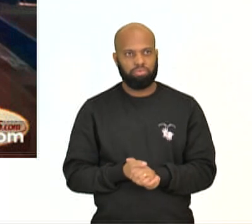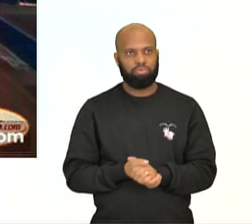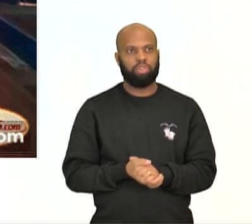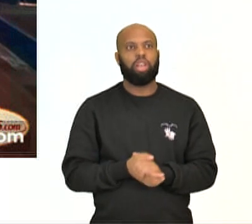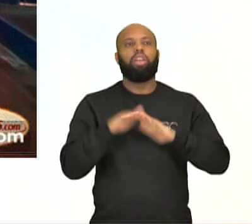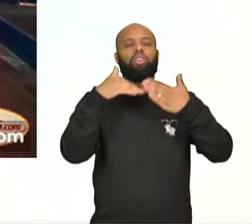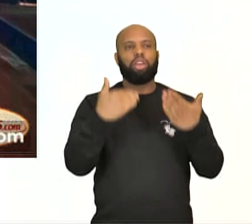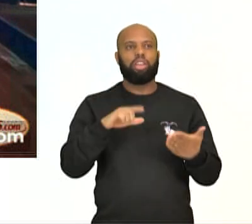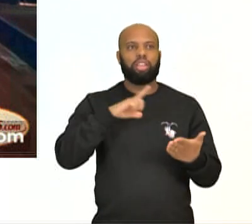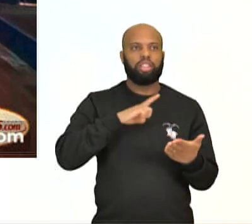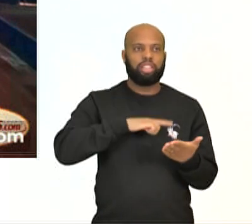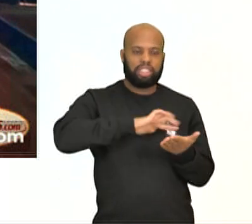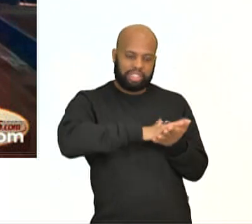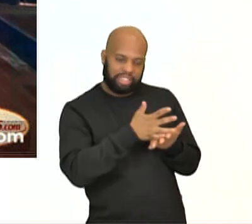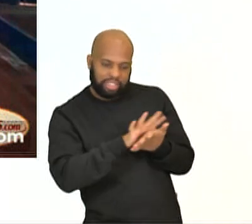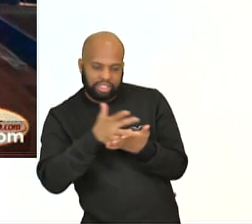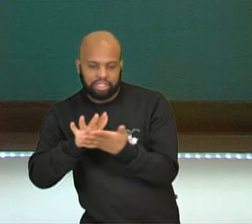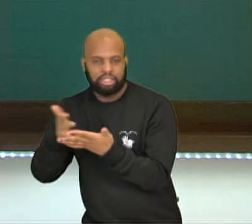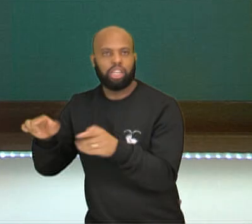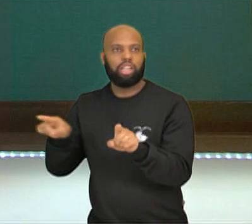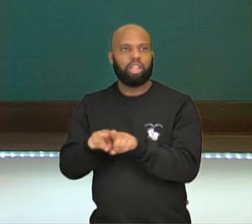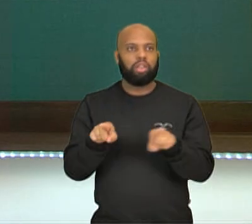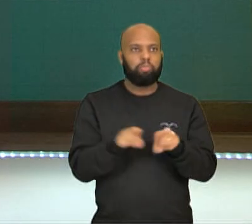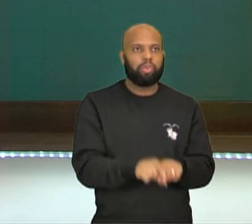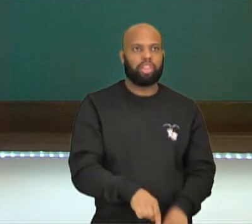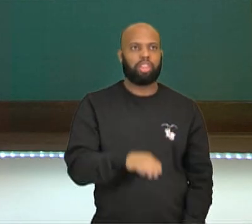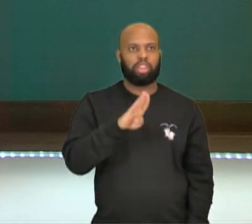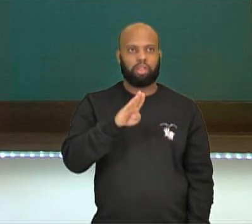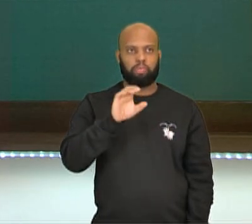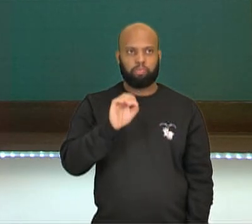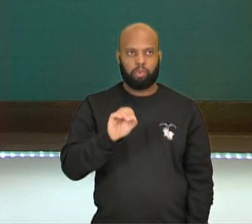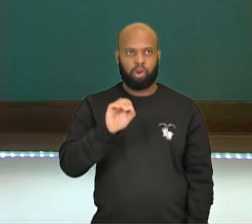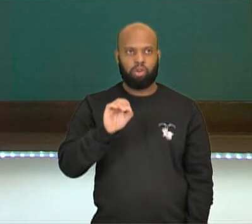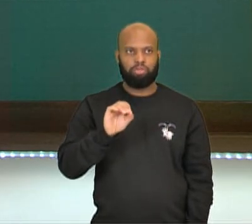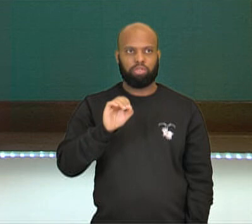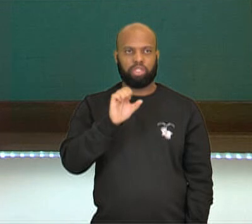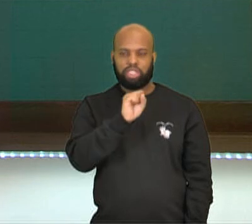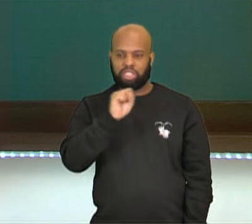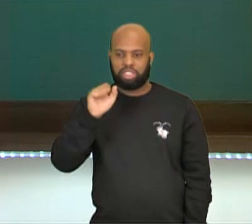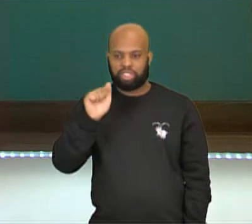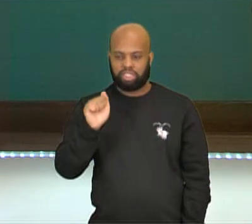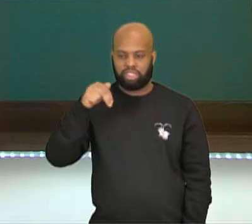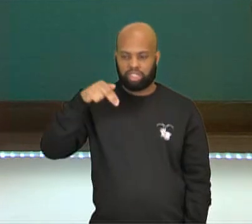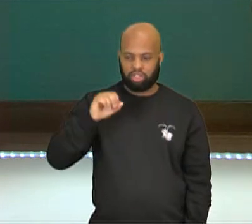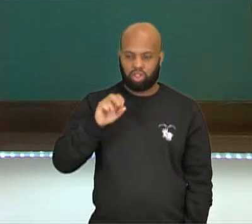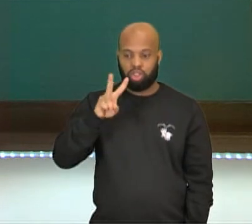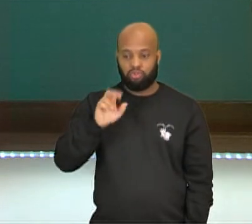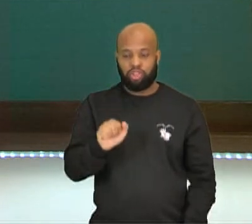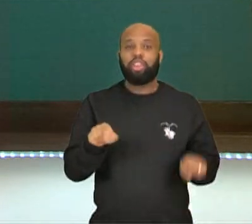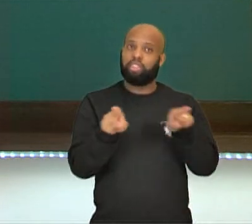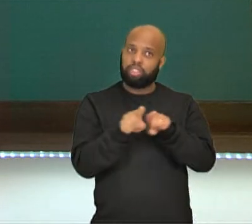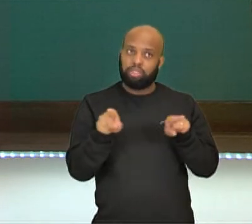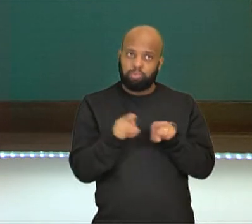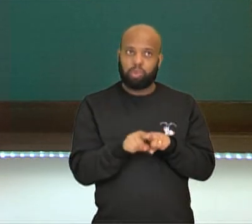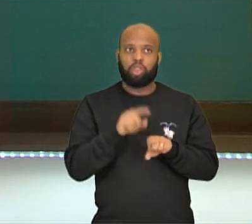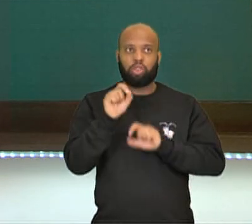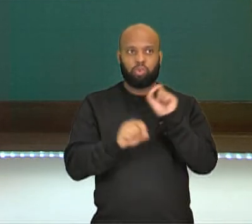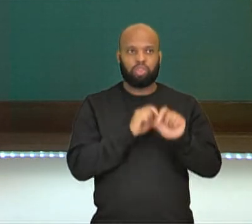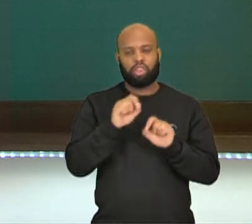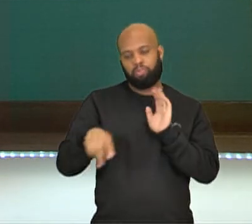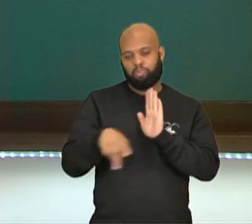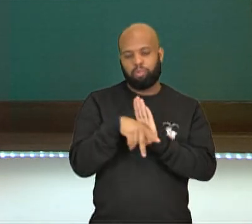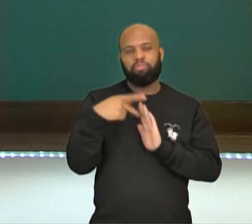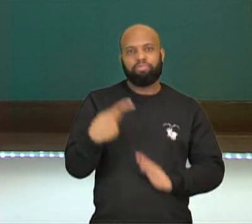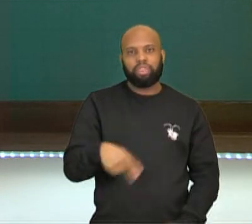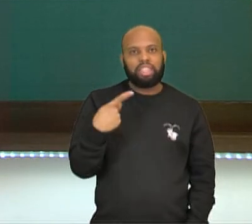O samba e a bossa nova também não ficaram de fora. Por que eu dei ênfase no samba e na bossa nova? Porque é mais nosso, A